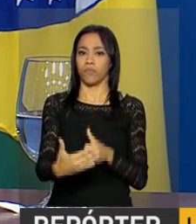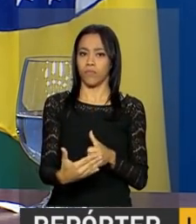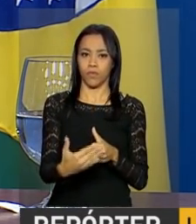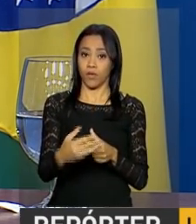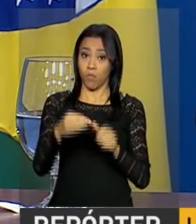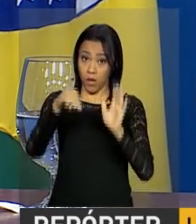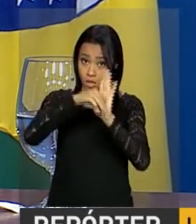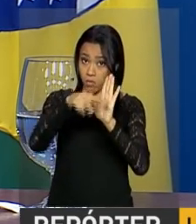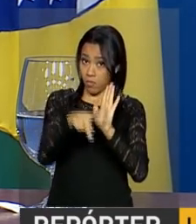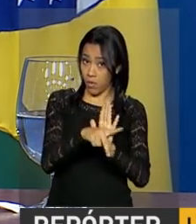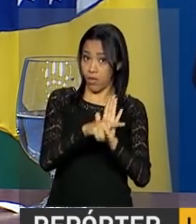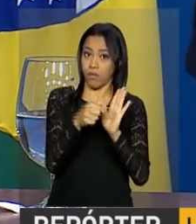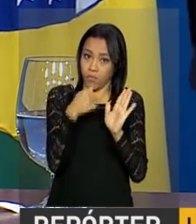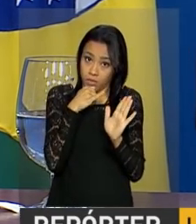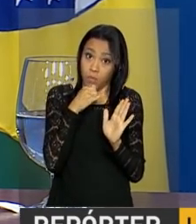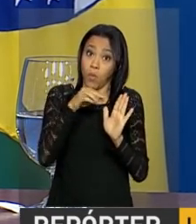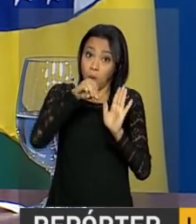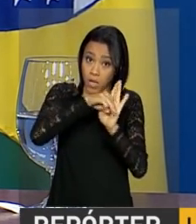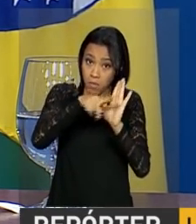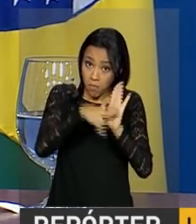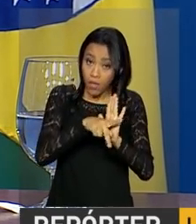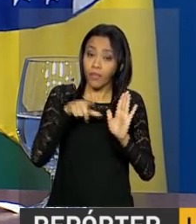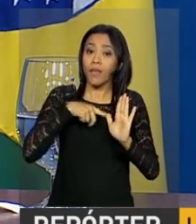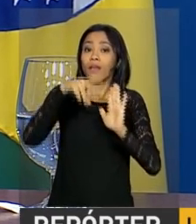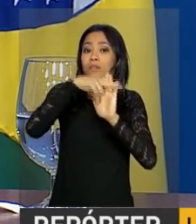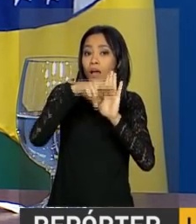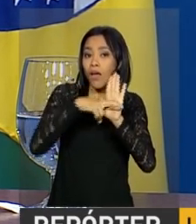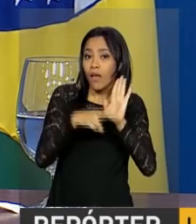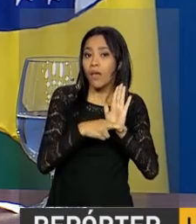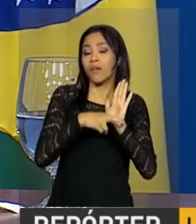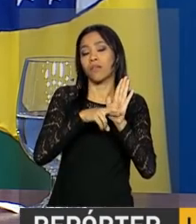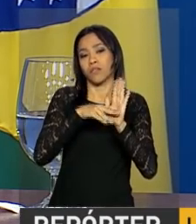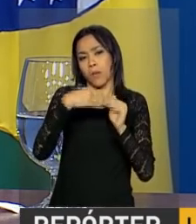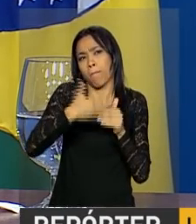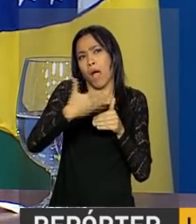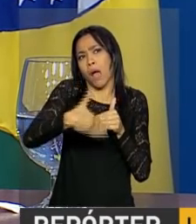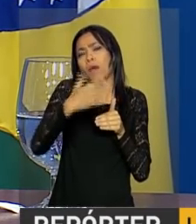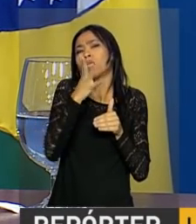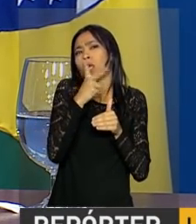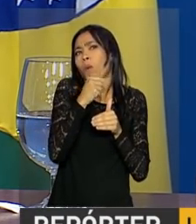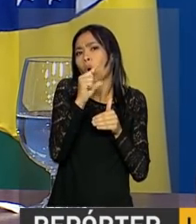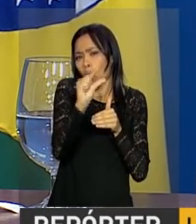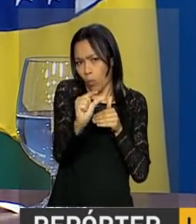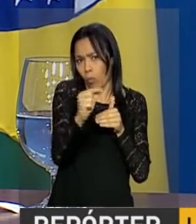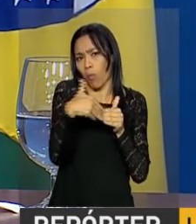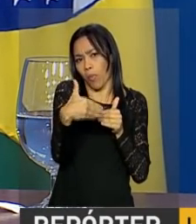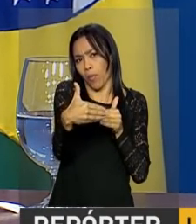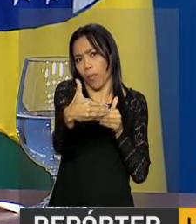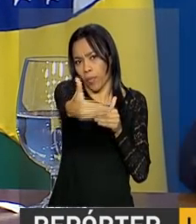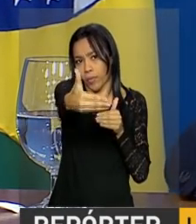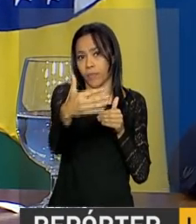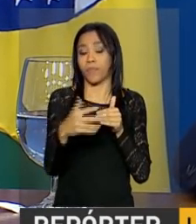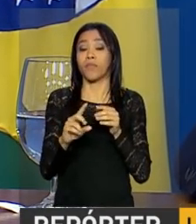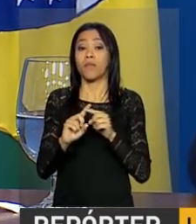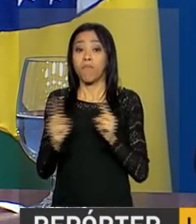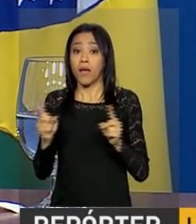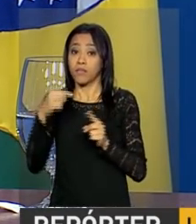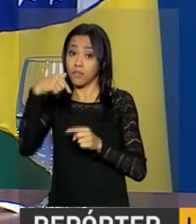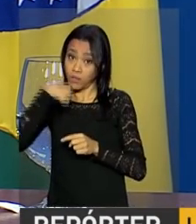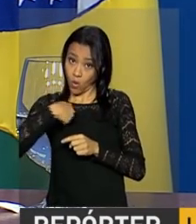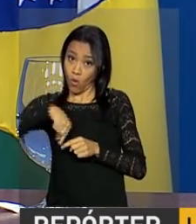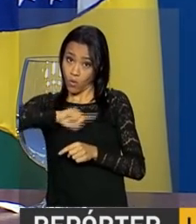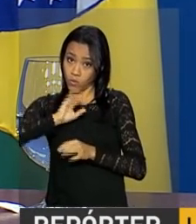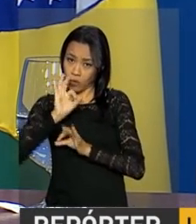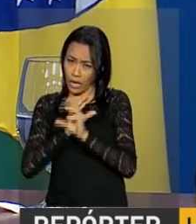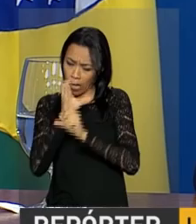uma emenda constitucional. tem todo um processo que pode demandar um bom tempo. Então, eh, dentro do nosso cronograma, né,